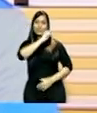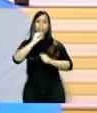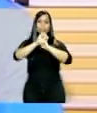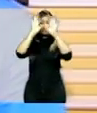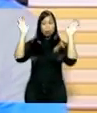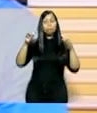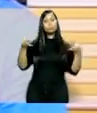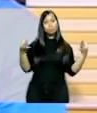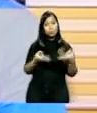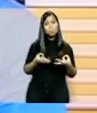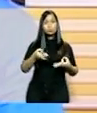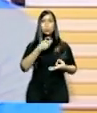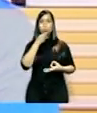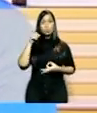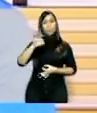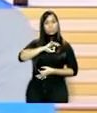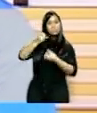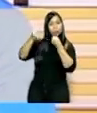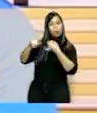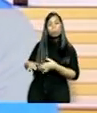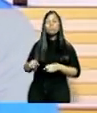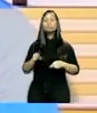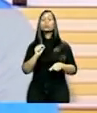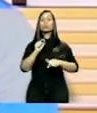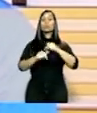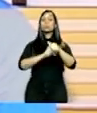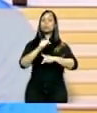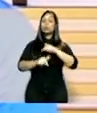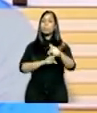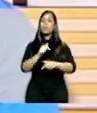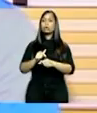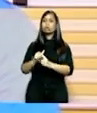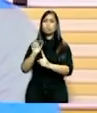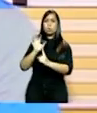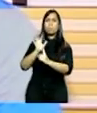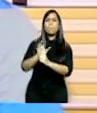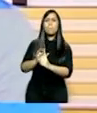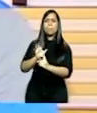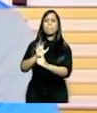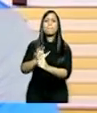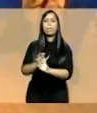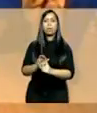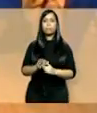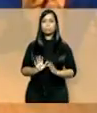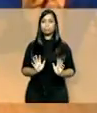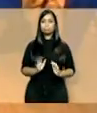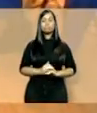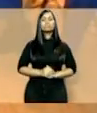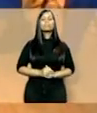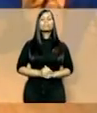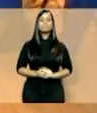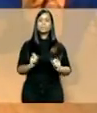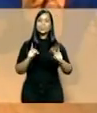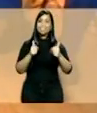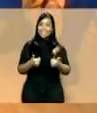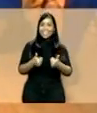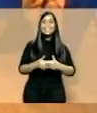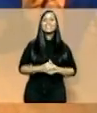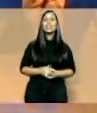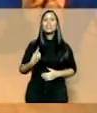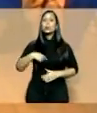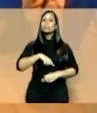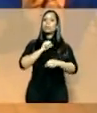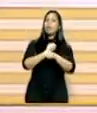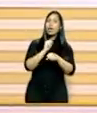eficiente, né? Como o Cabo acabou de demonstrar, do que propriamente um trabalho de repressão, né? Só estrito. É isso, gente. A gente faz mais